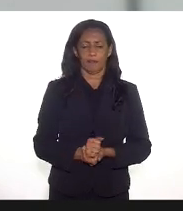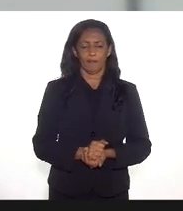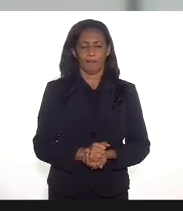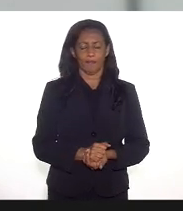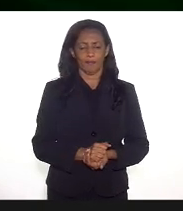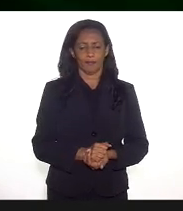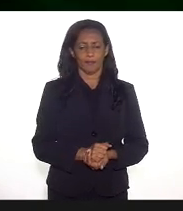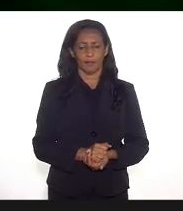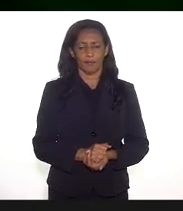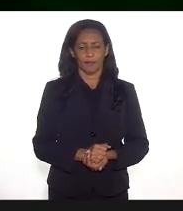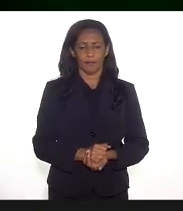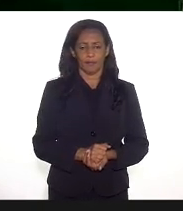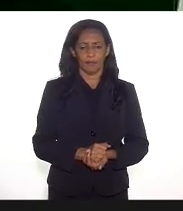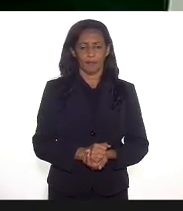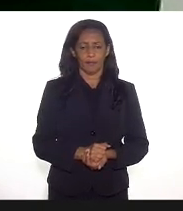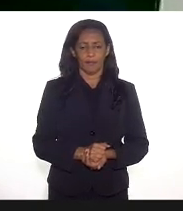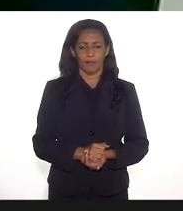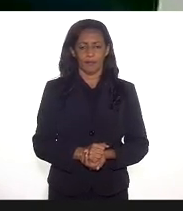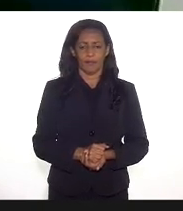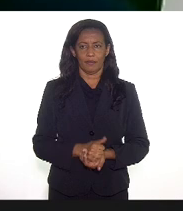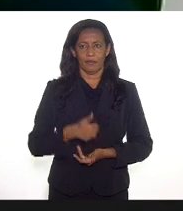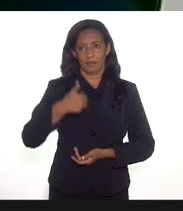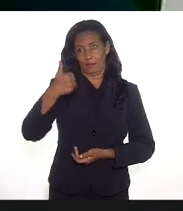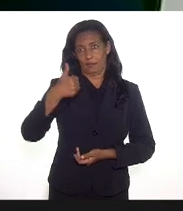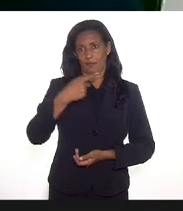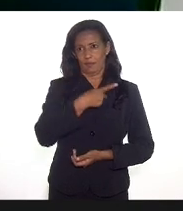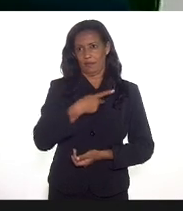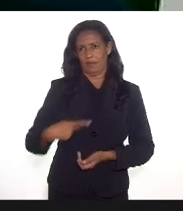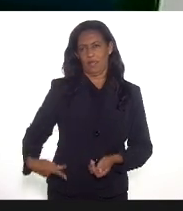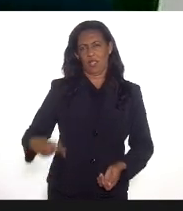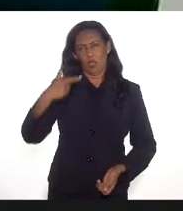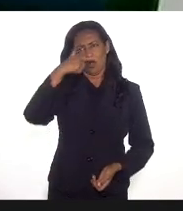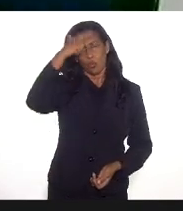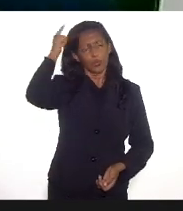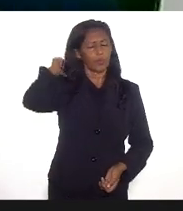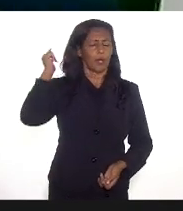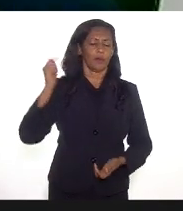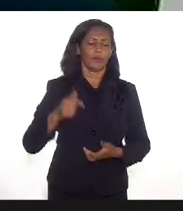favor. Primeiro, presidente, deputado Luiz Paulo,